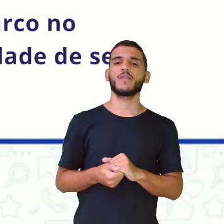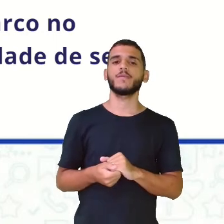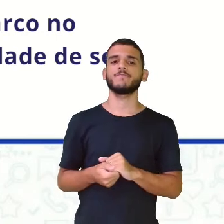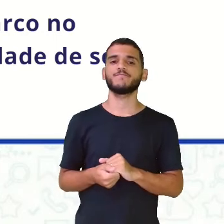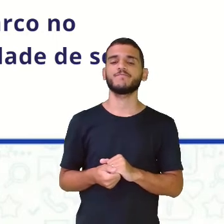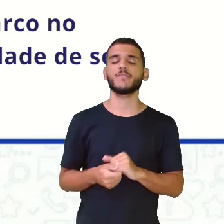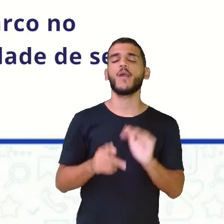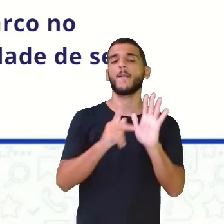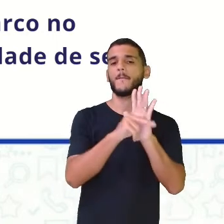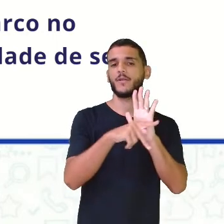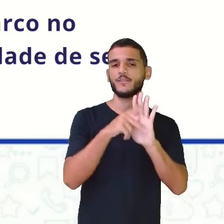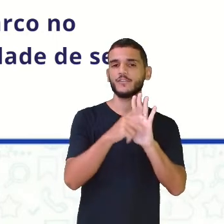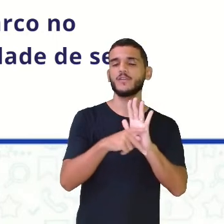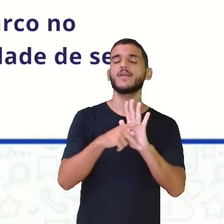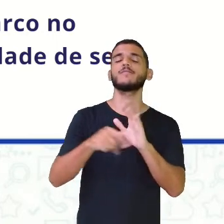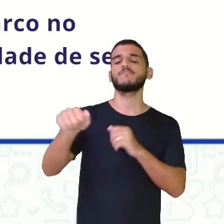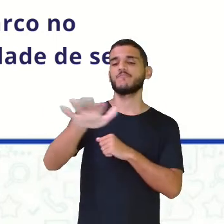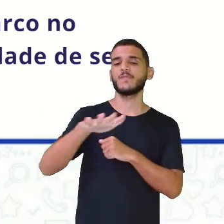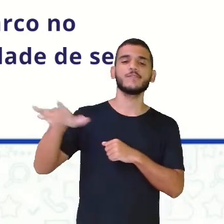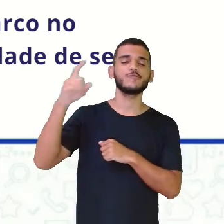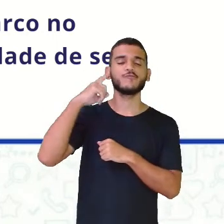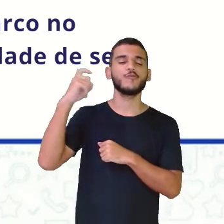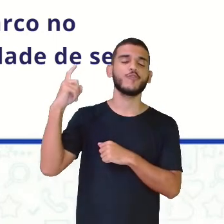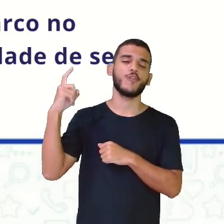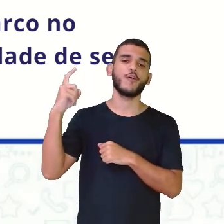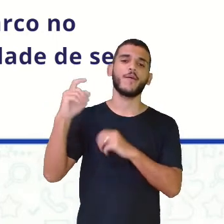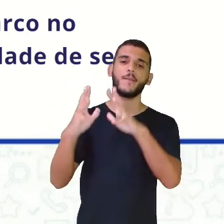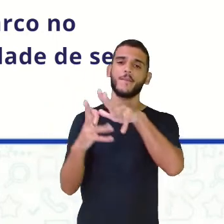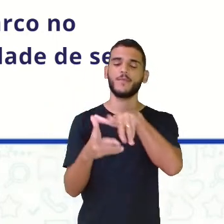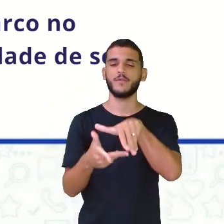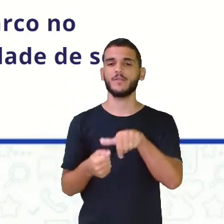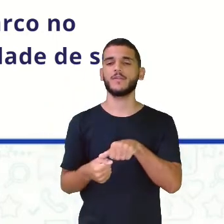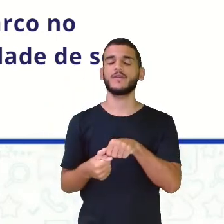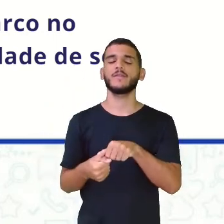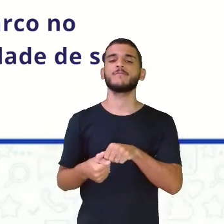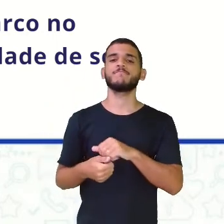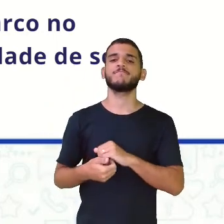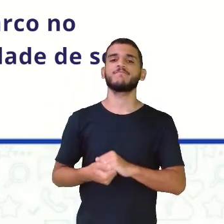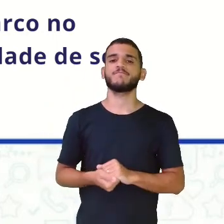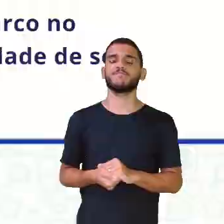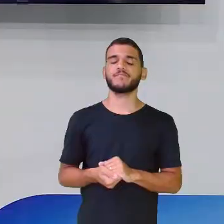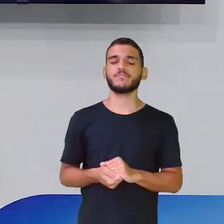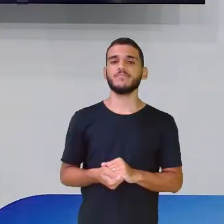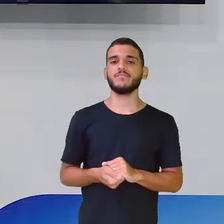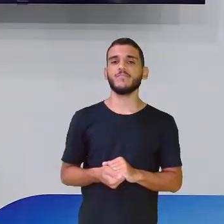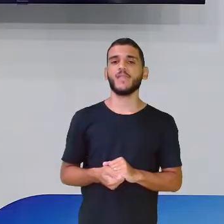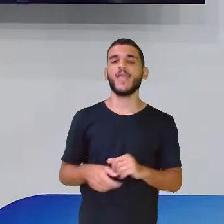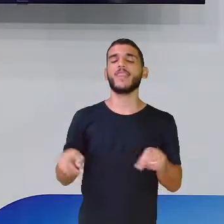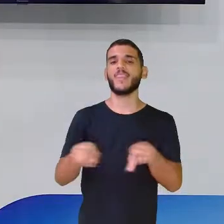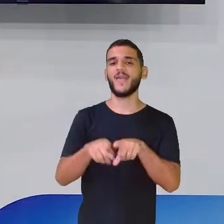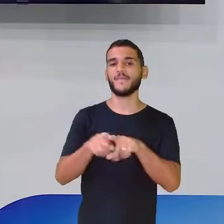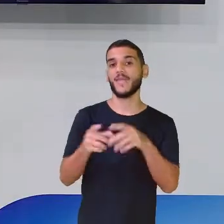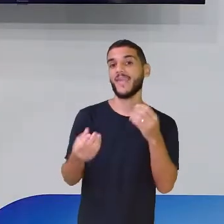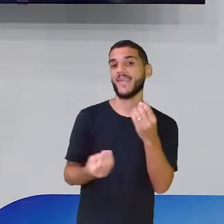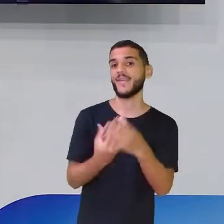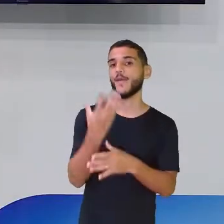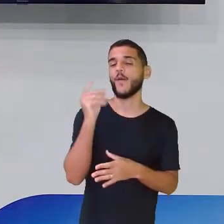paisagem sonora mundial. Então, ele fez essa... Foi ele que criou essa ideia da